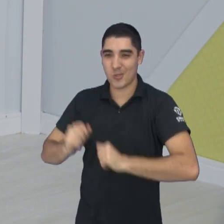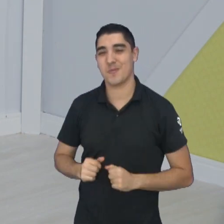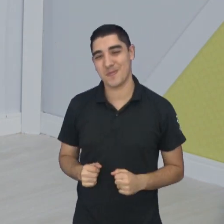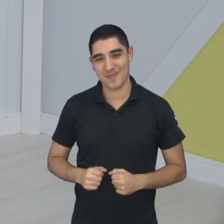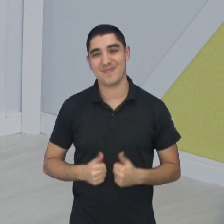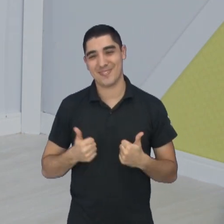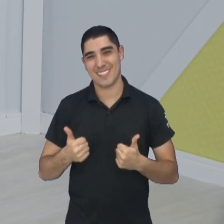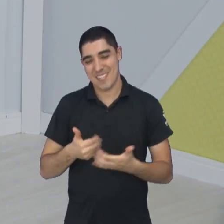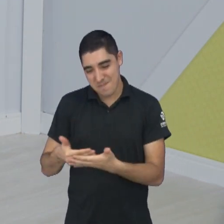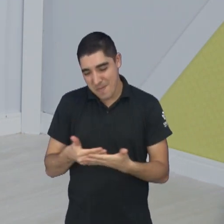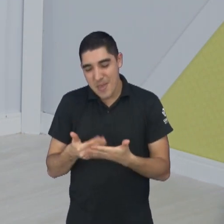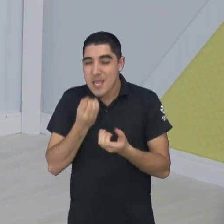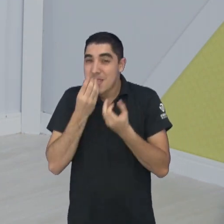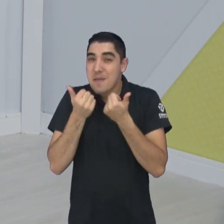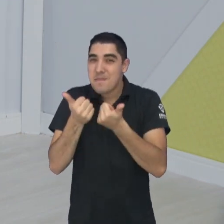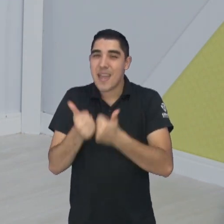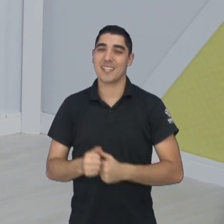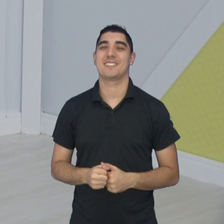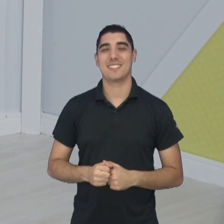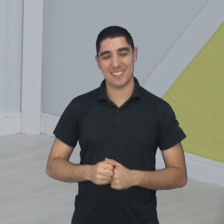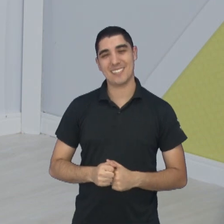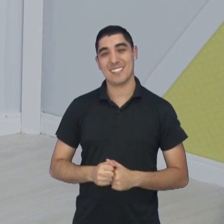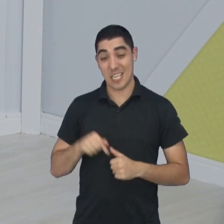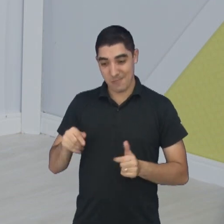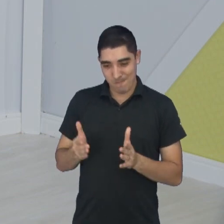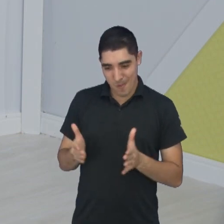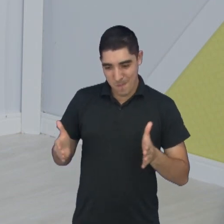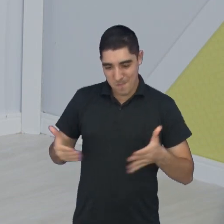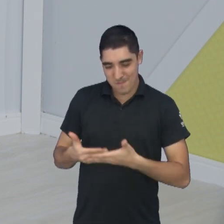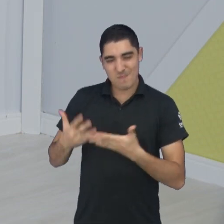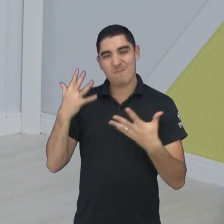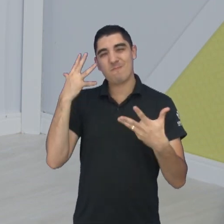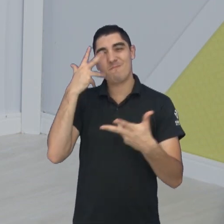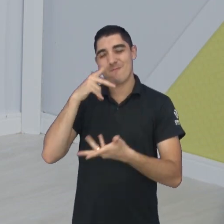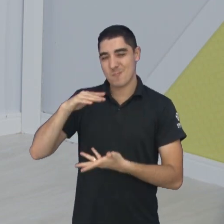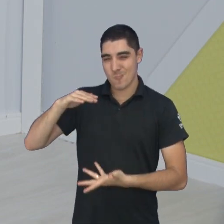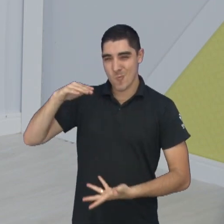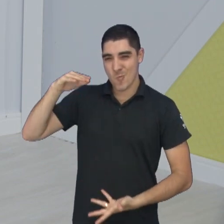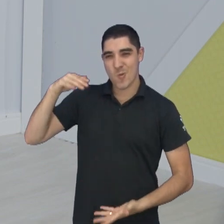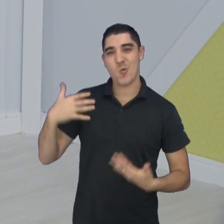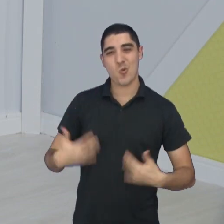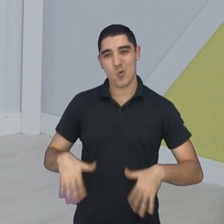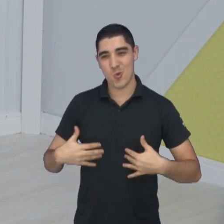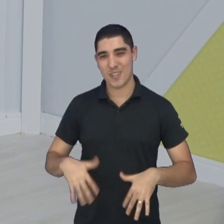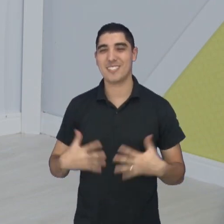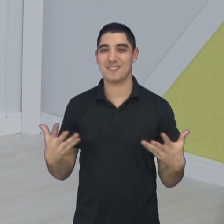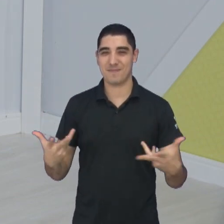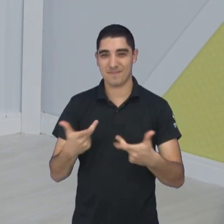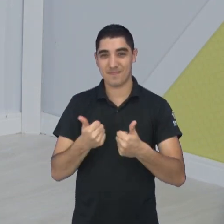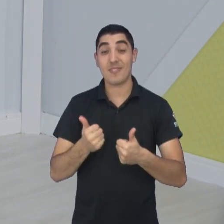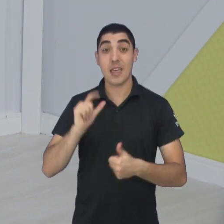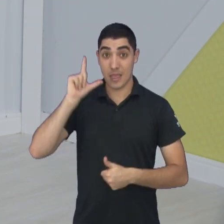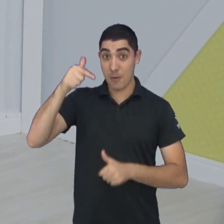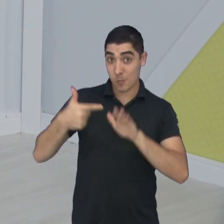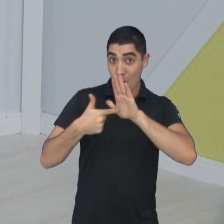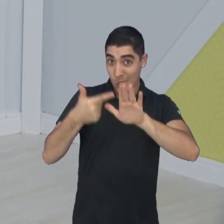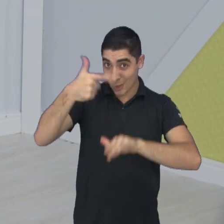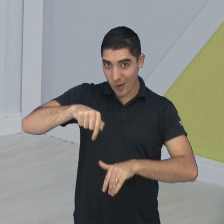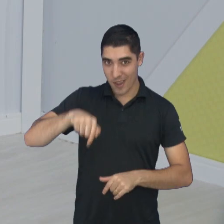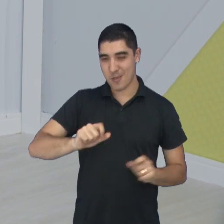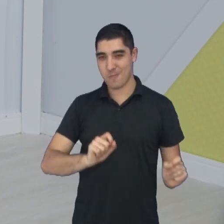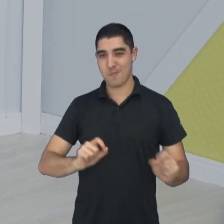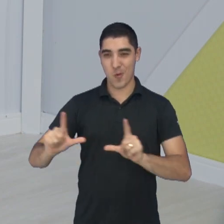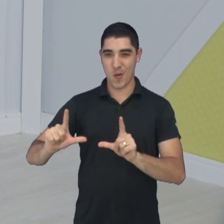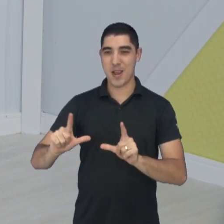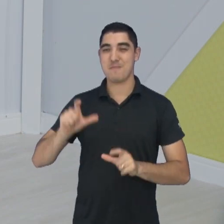Grande Lourenço, o mascotinho da Hora do Esporte, tá só crescendo, tá bonitão, firme e vistoso, o nosso querido Lourenço. Vamos trazer de novo aqui o mascotinho que fez sucesso